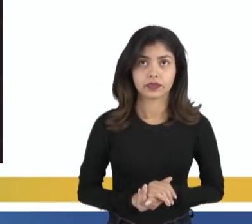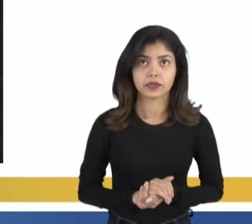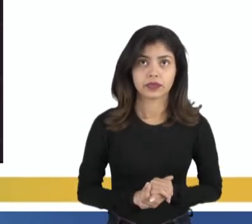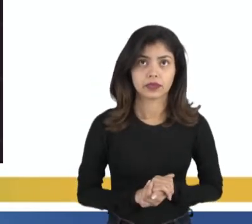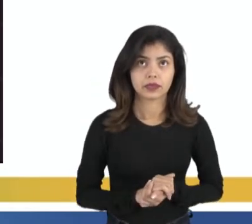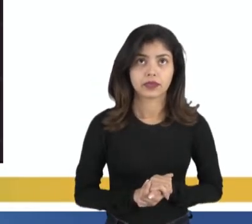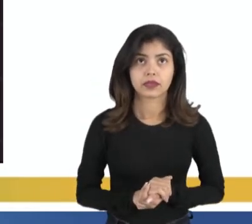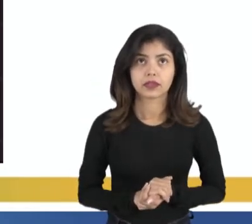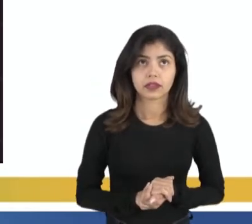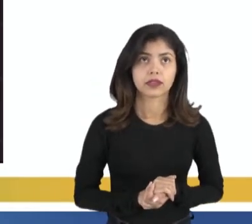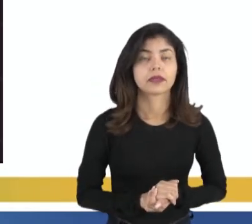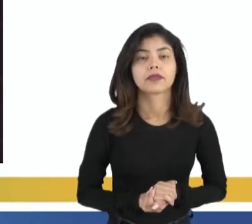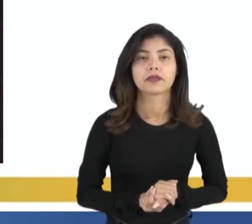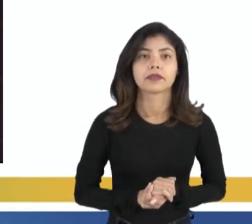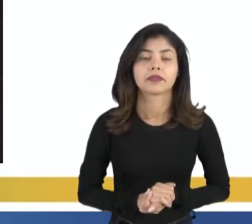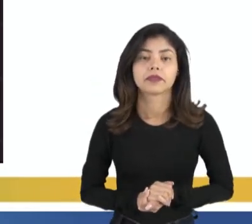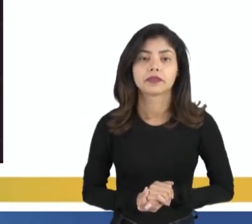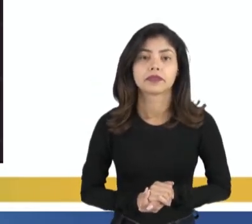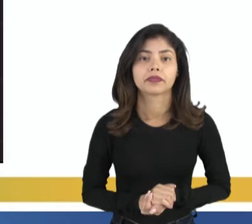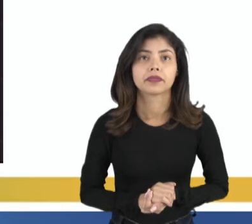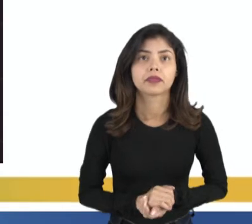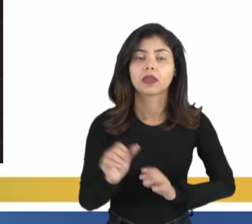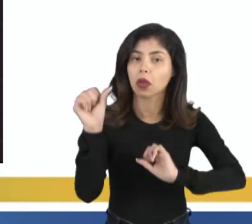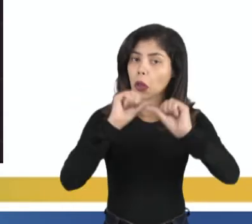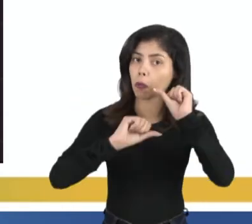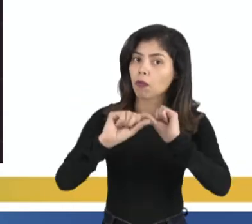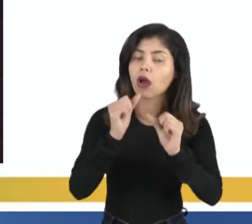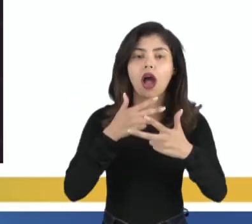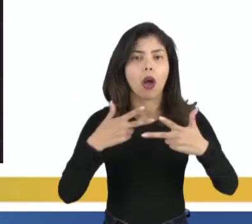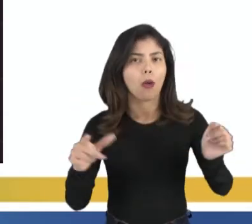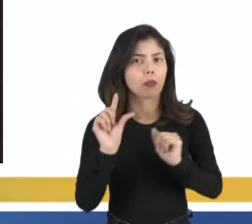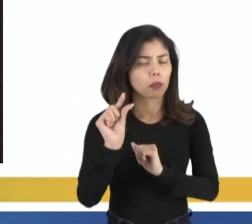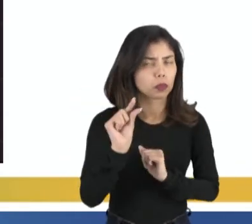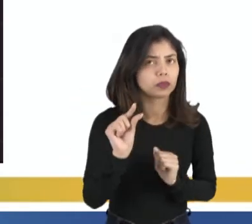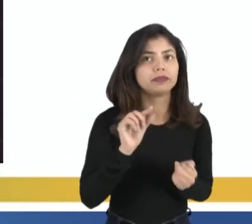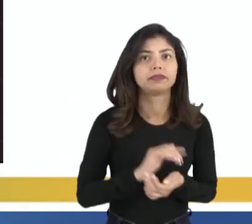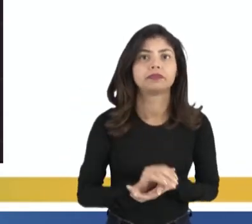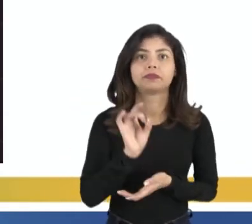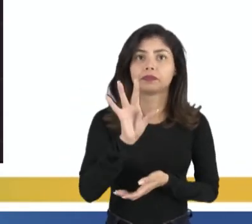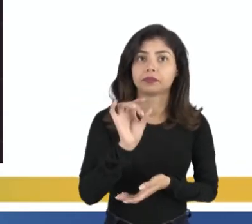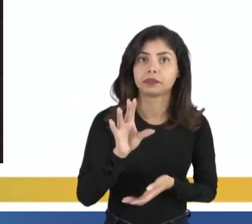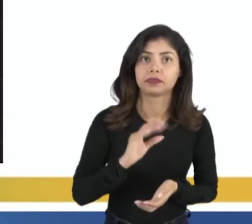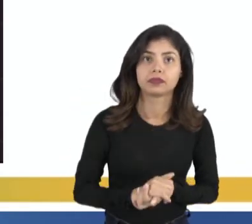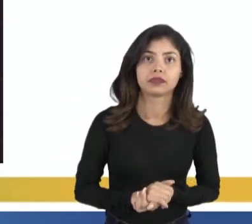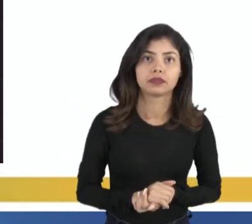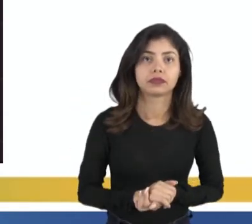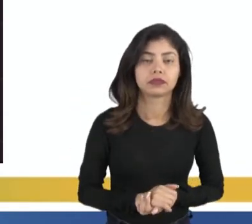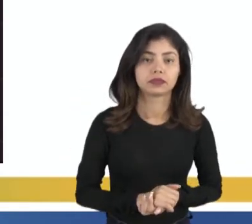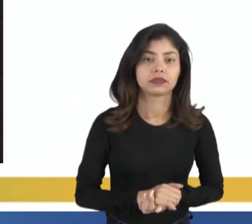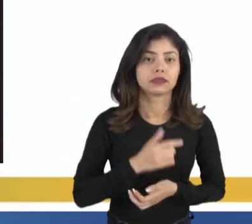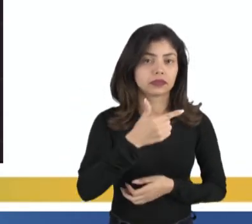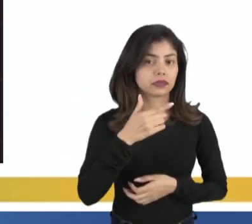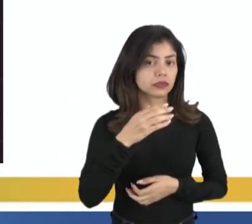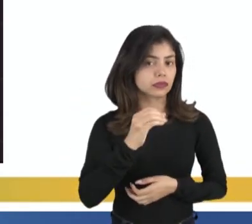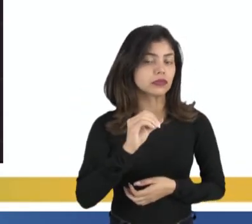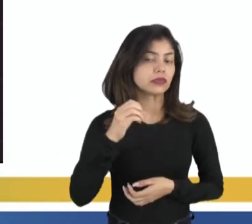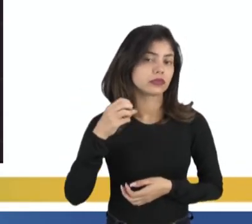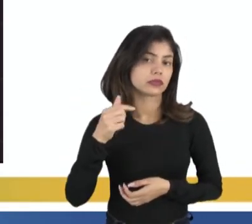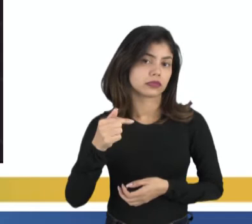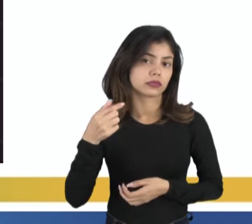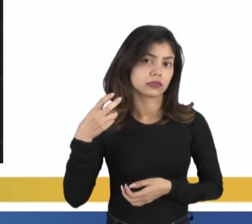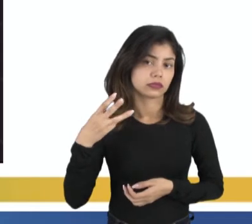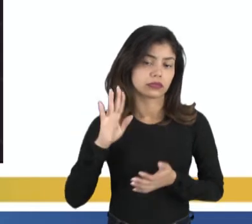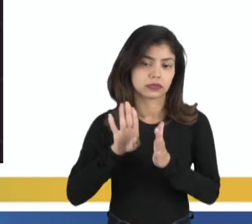padronizado pelo sistema internacional de unidades mas muda pouca coisa para escala Celsius só tirar 273 Oi